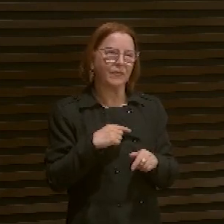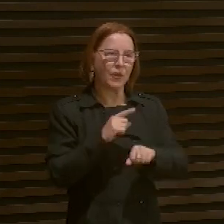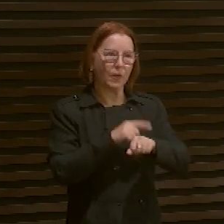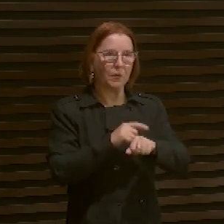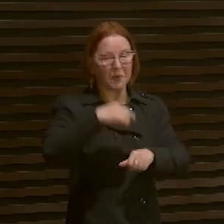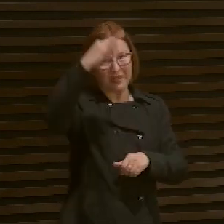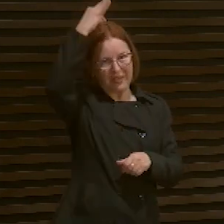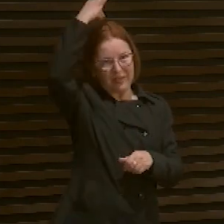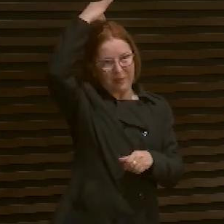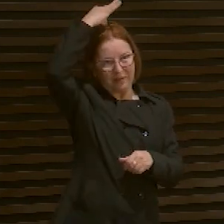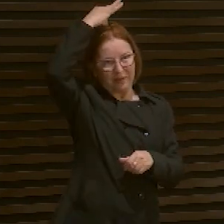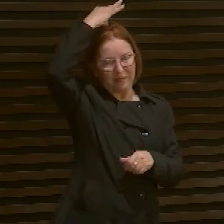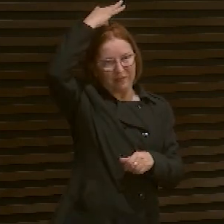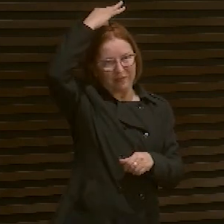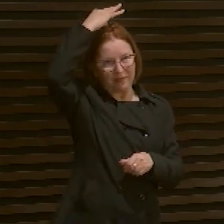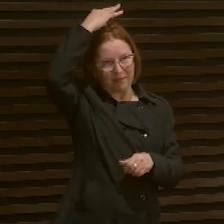estava sendo tentado.